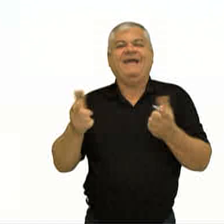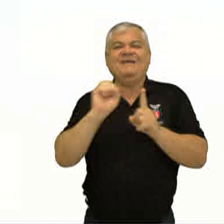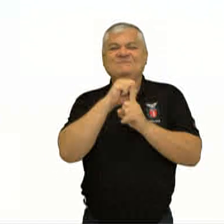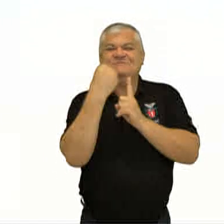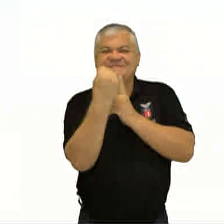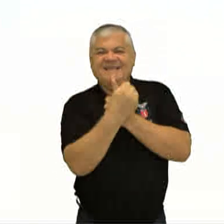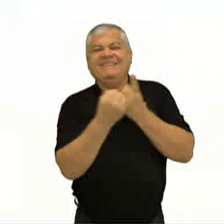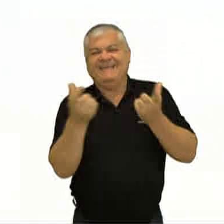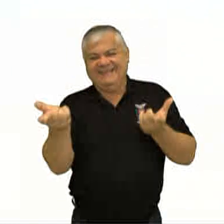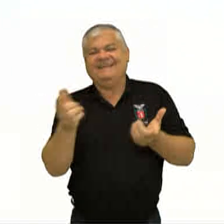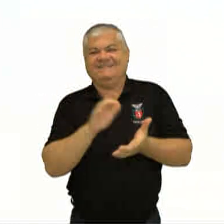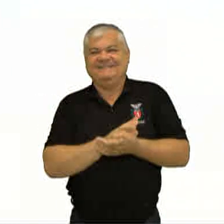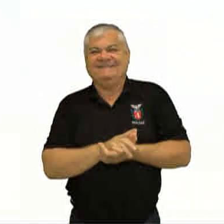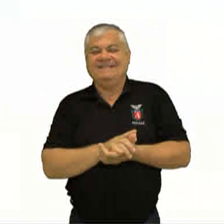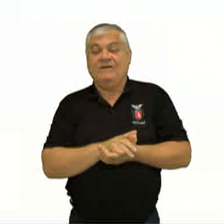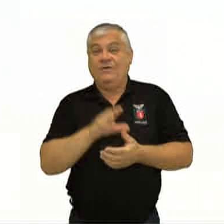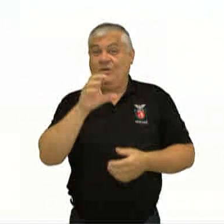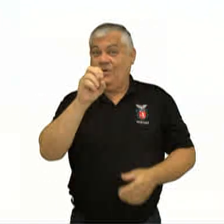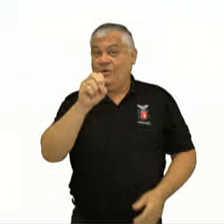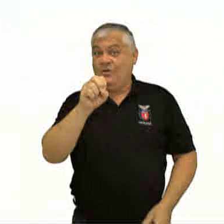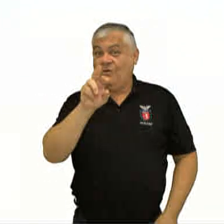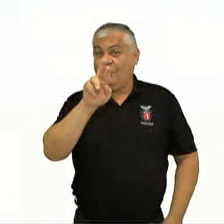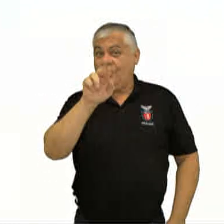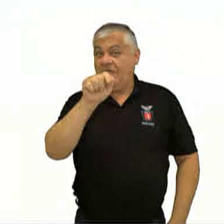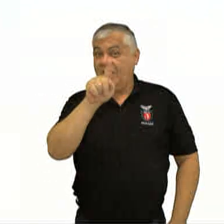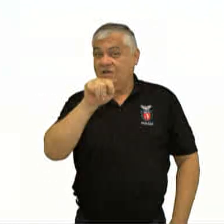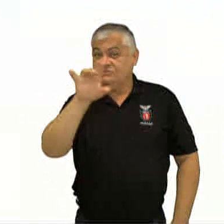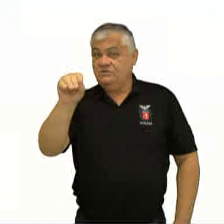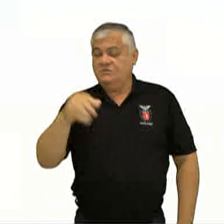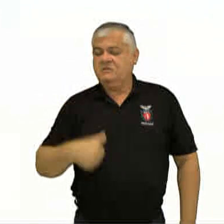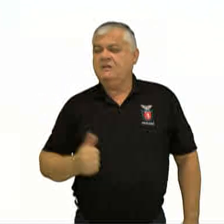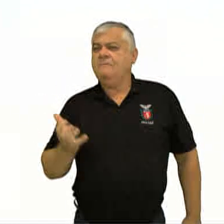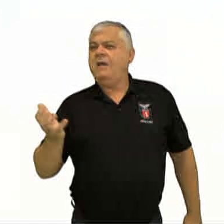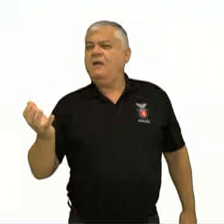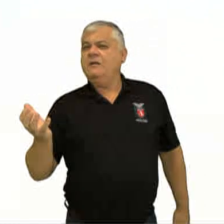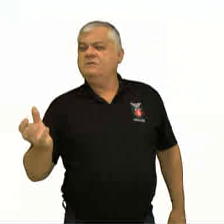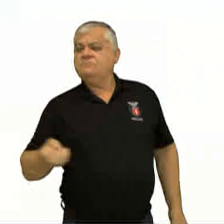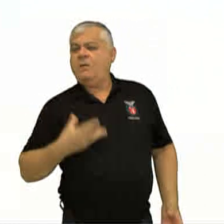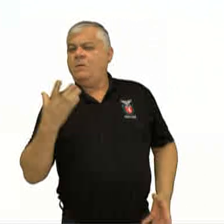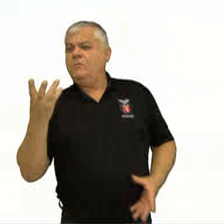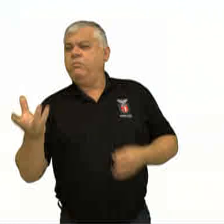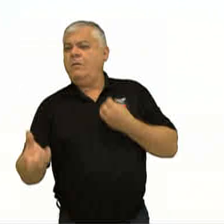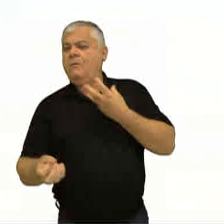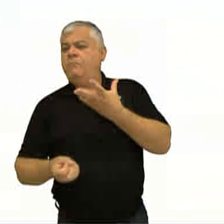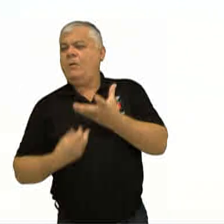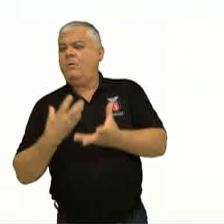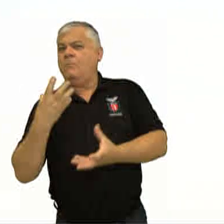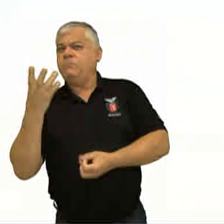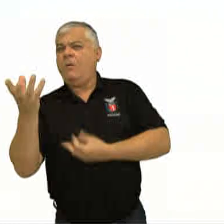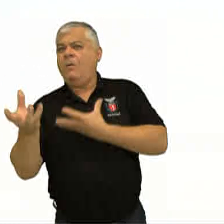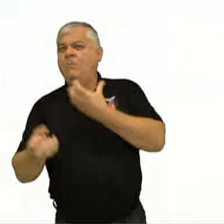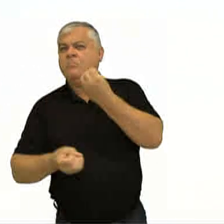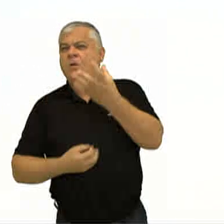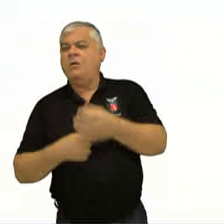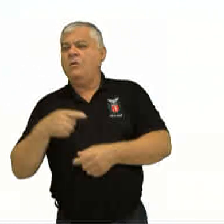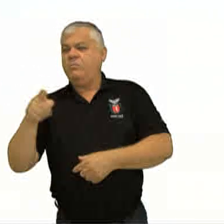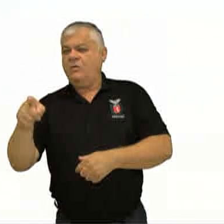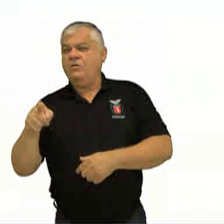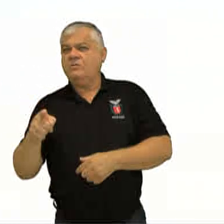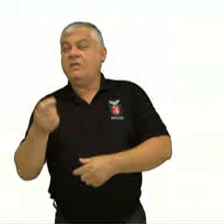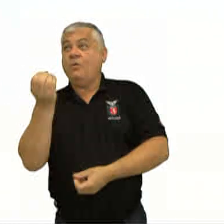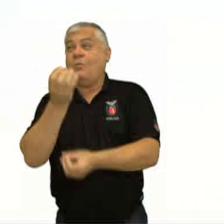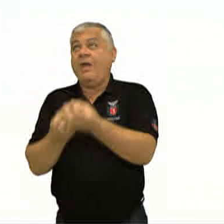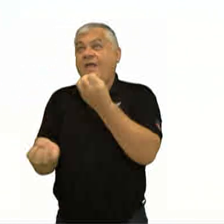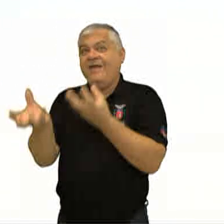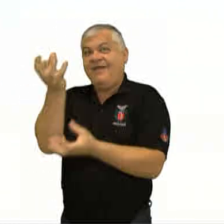lá do Horácio, né? Ele parava e começava a recitar, né? Você vai ter isso do Arlequim também, porque